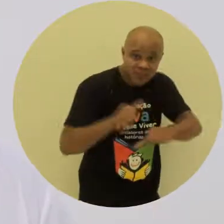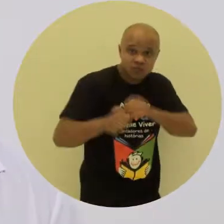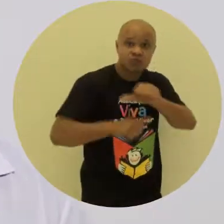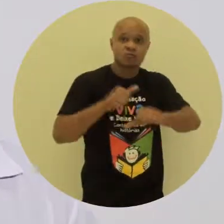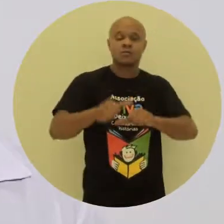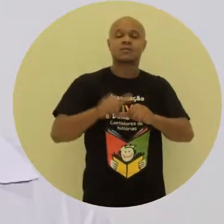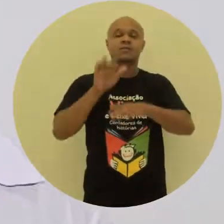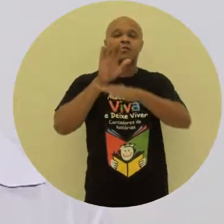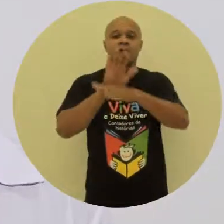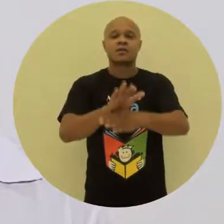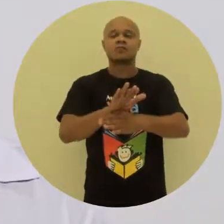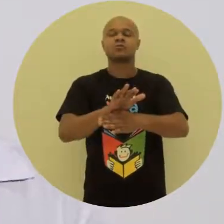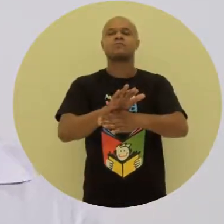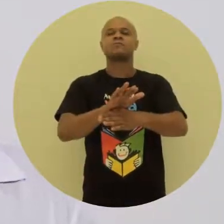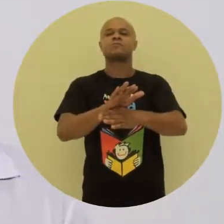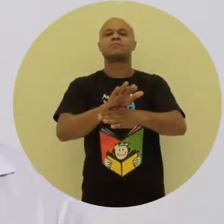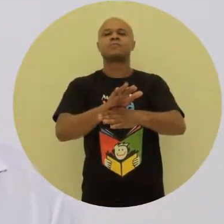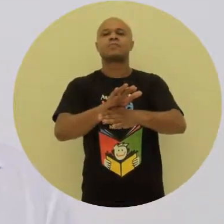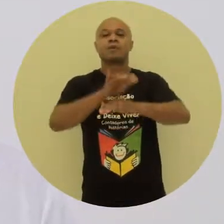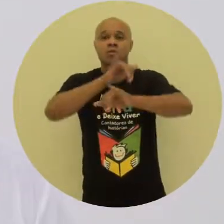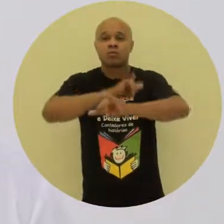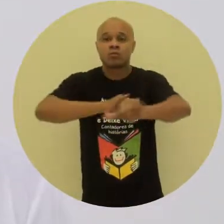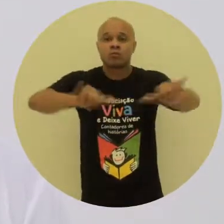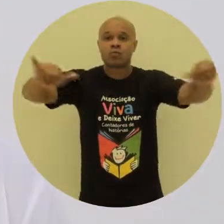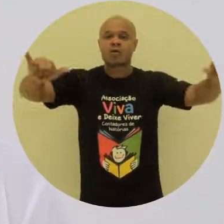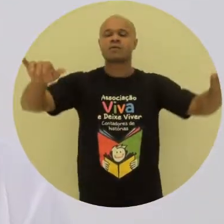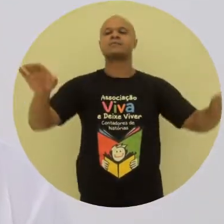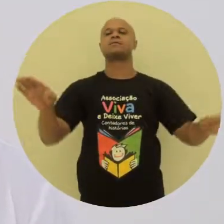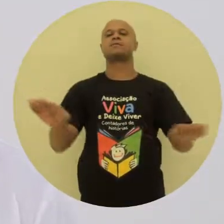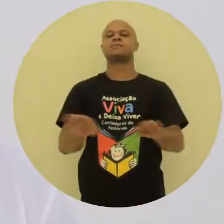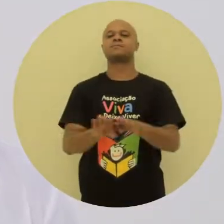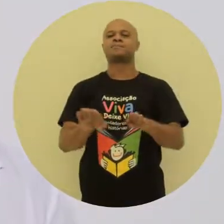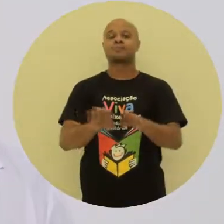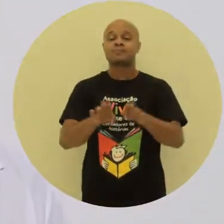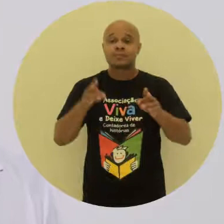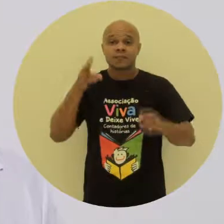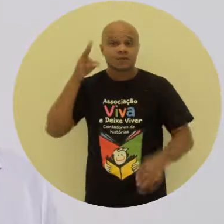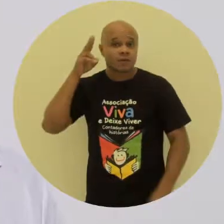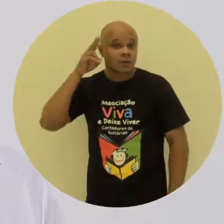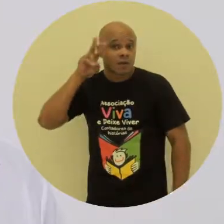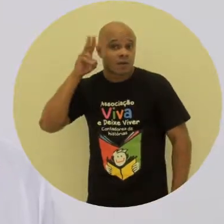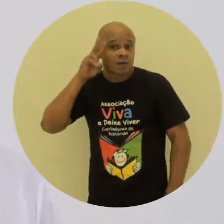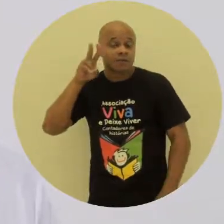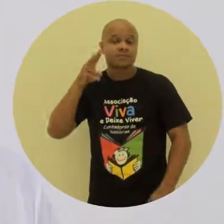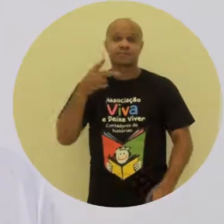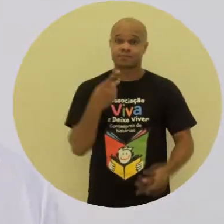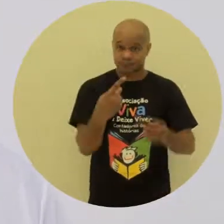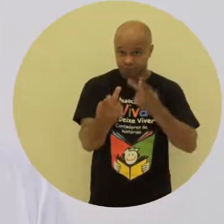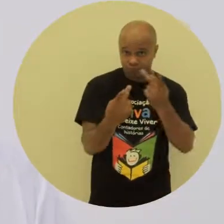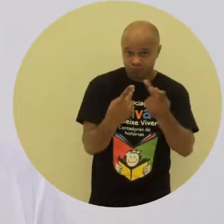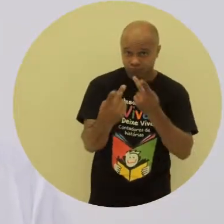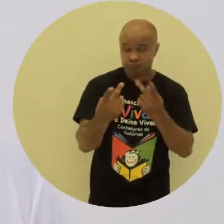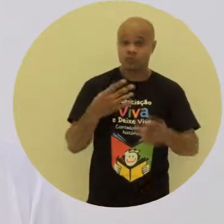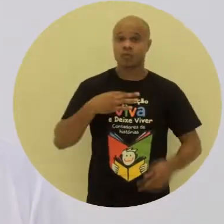que a Vive e Deixe Viver promove. Vamos lembrar também que o